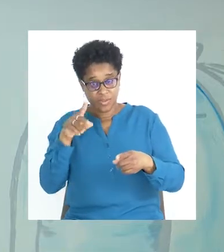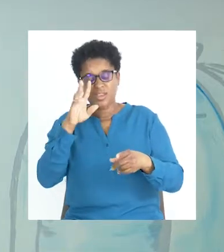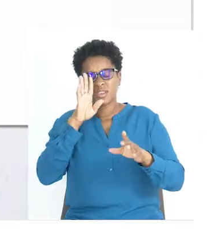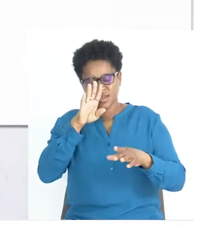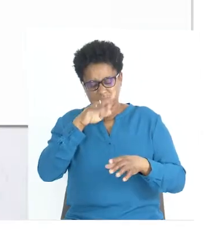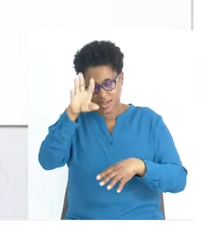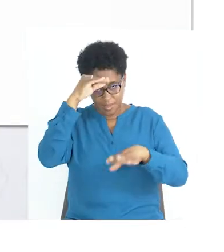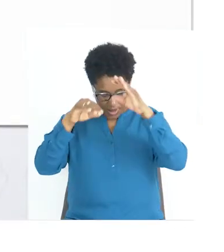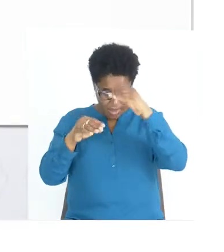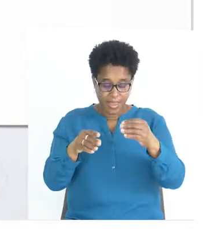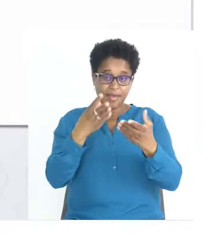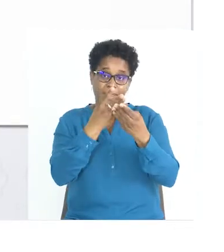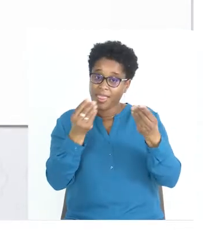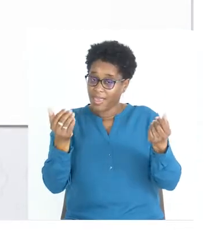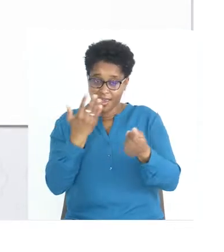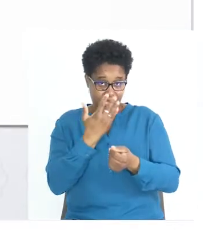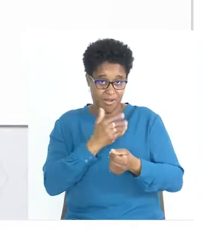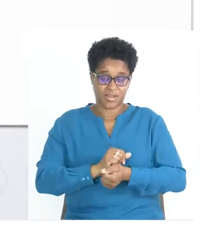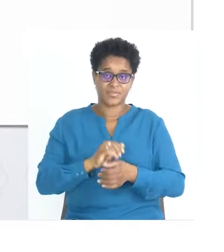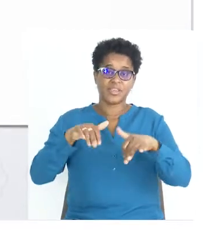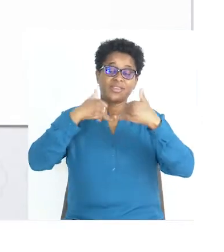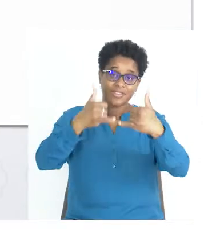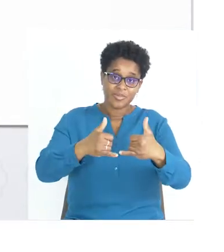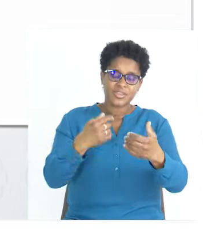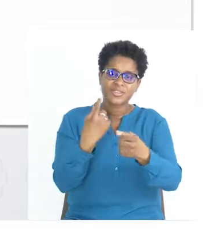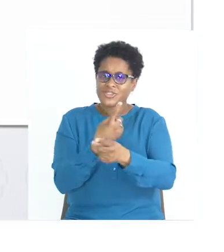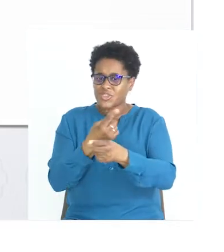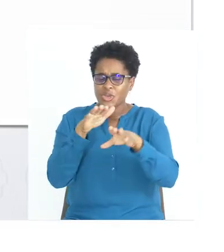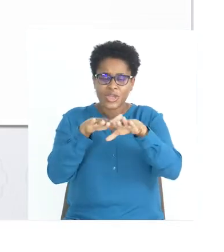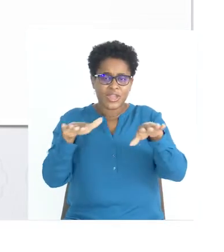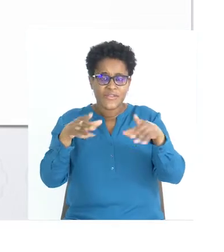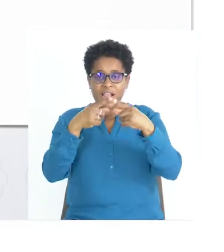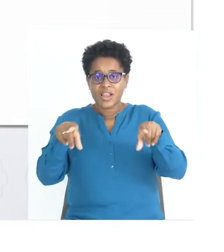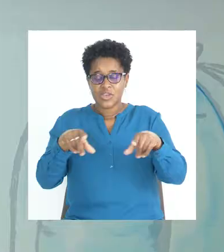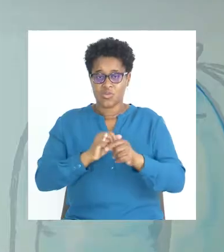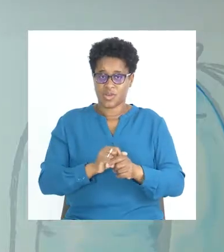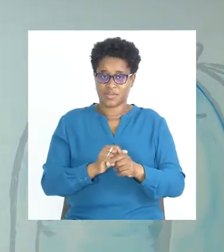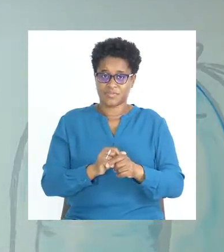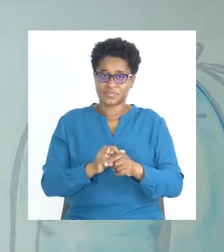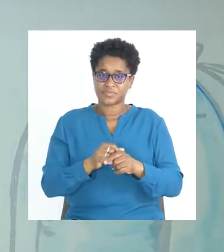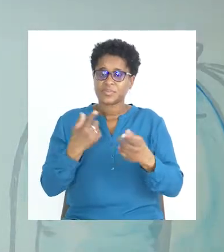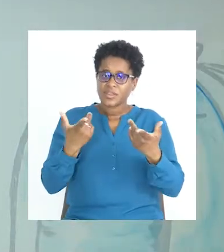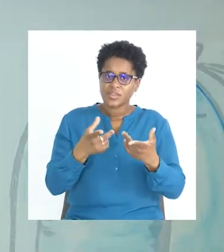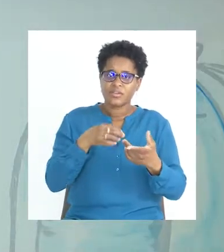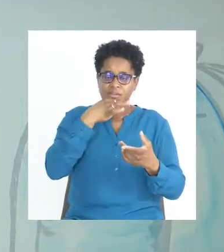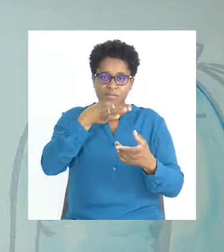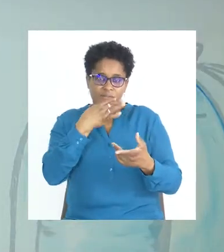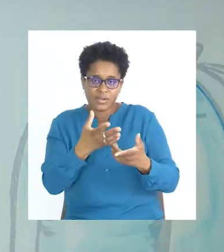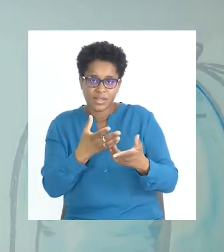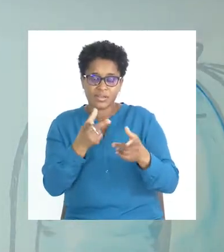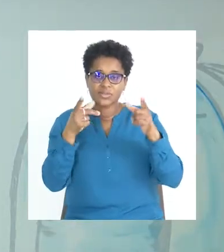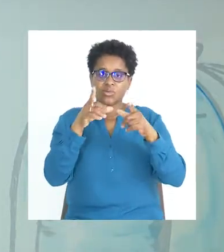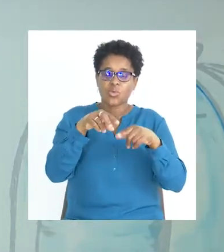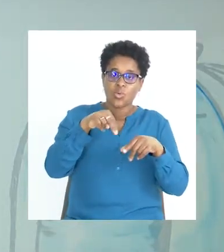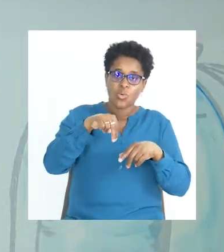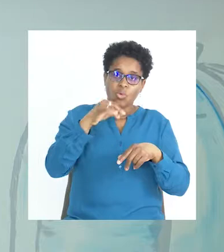bem? Depois temos a caracterização dos níveis de língua dos textos. Caracterizar